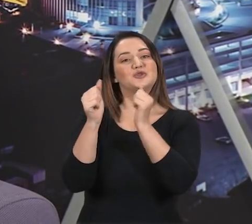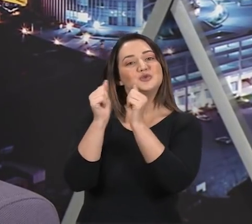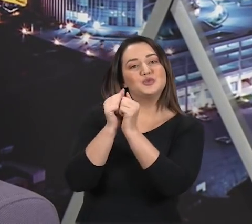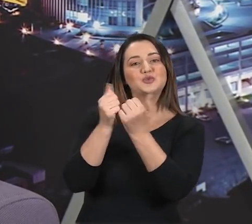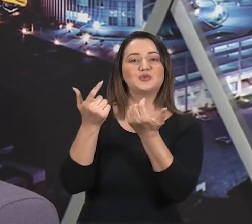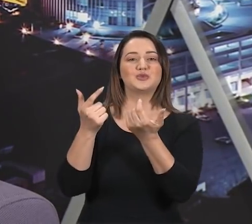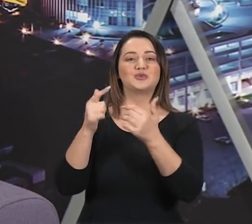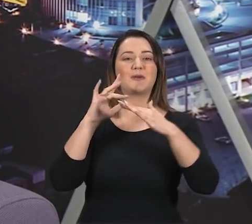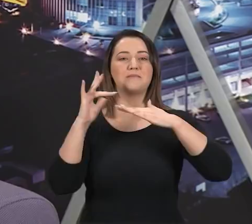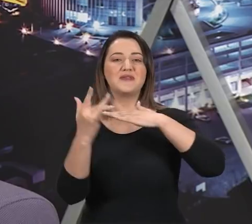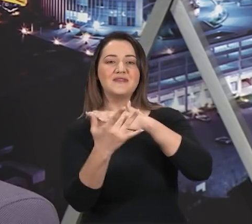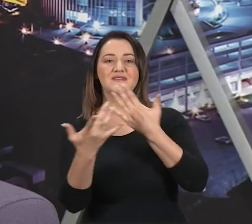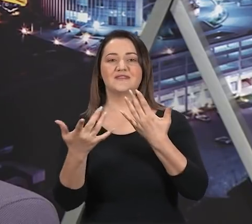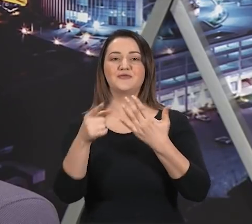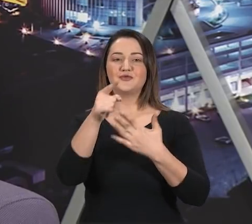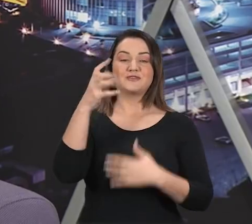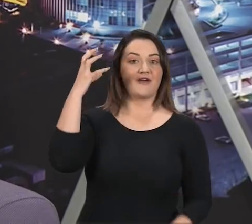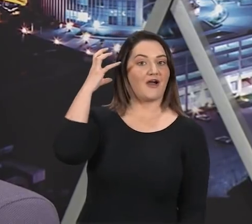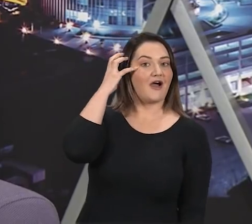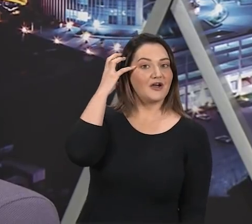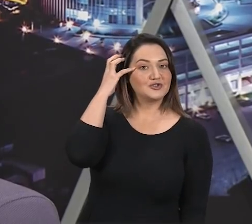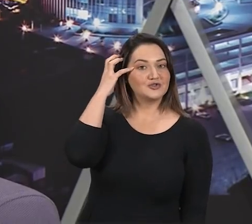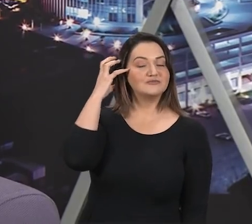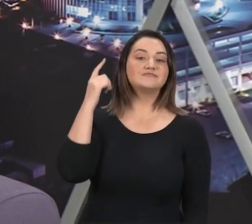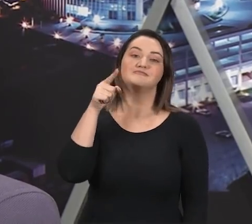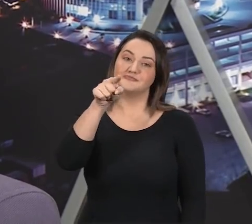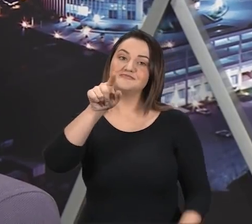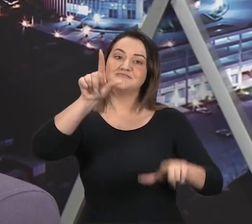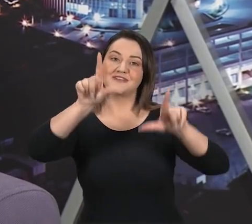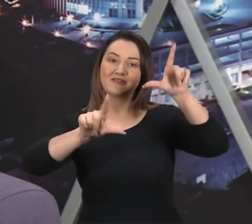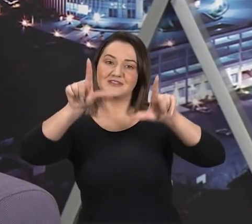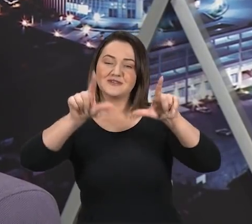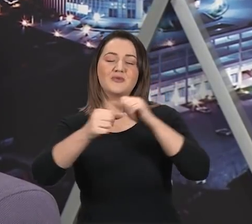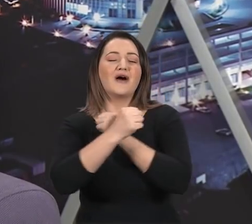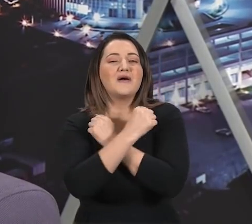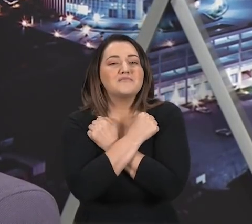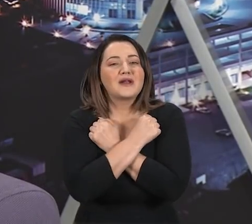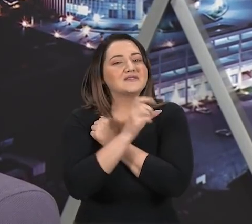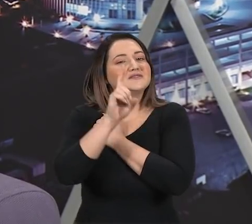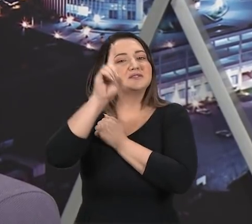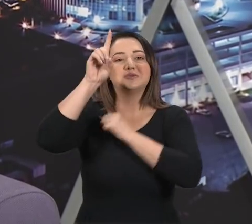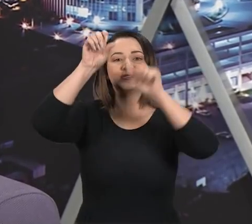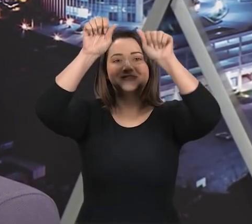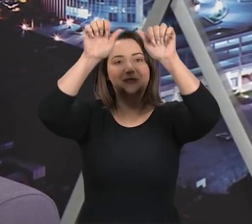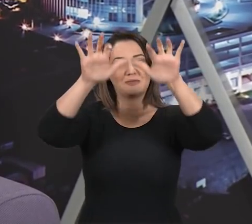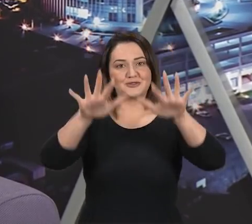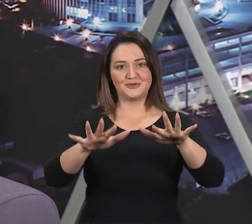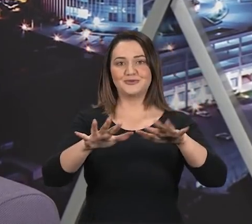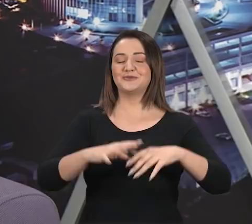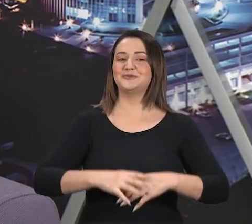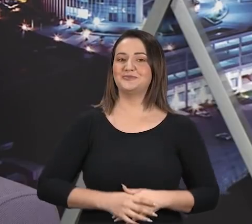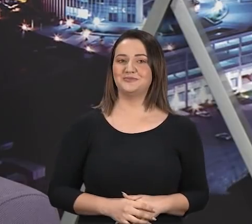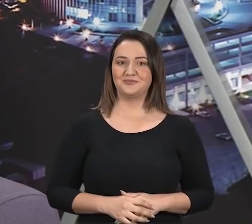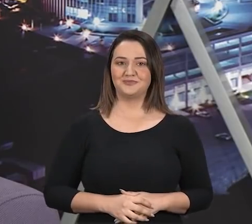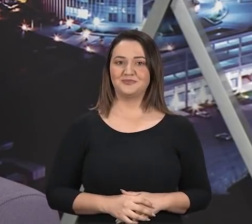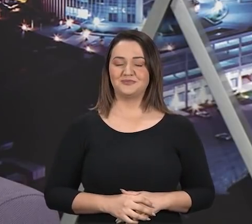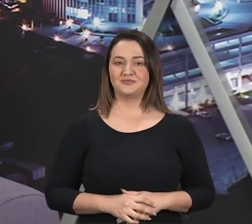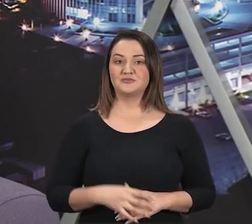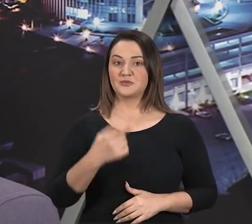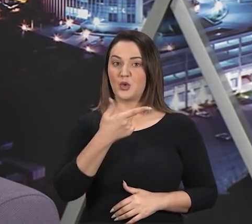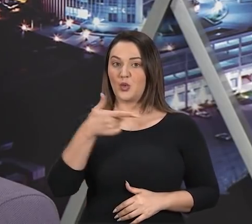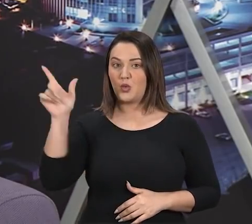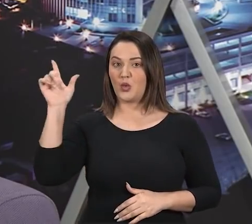para você que nos acompanha pelo rádio, para você que nos assiste pela televisão. Um grande abraço para você, Deus te abençoe